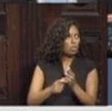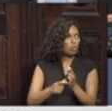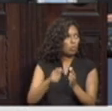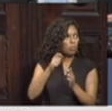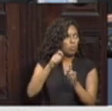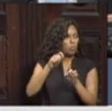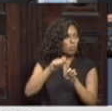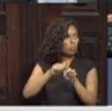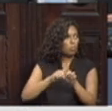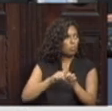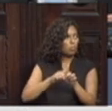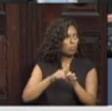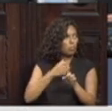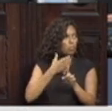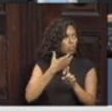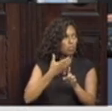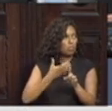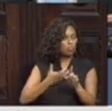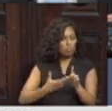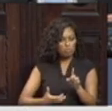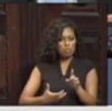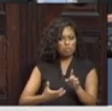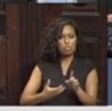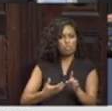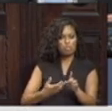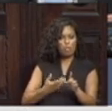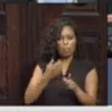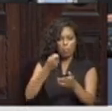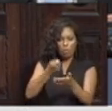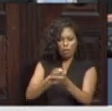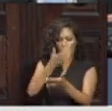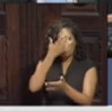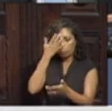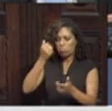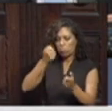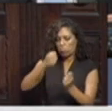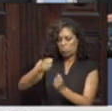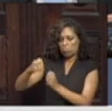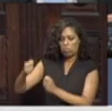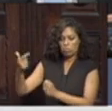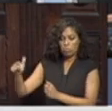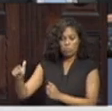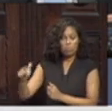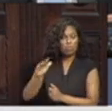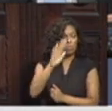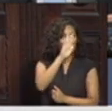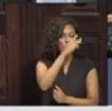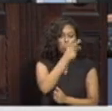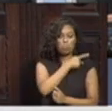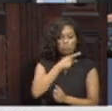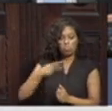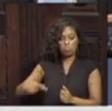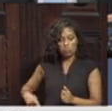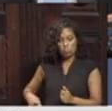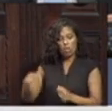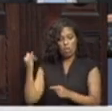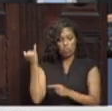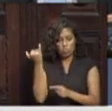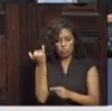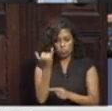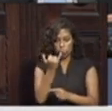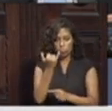na mesma empresa, ela disse que não é verdade que é desde dezembro, é o mês de fevereiro, início de fevereiro.